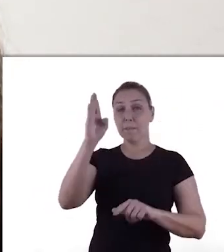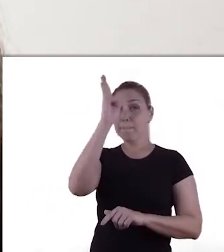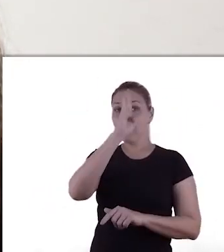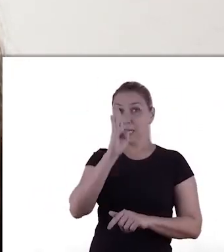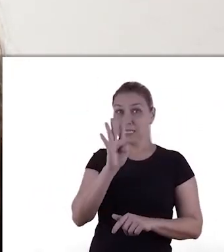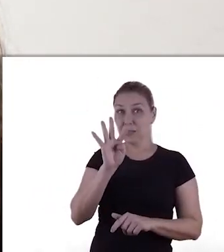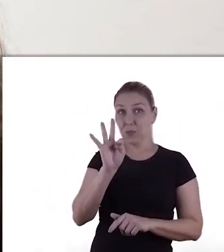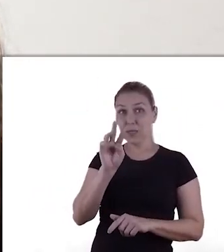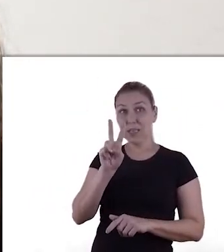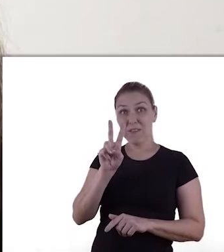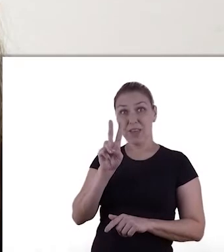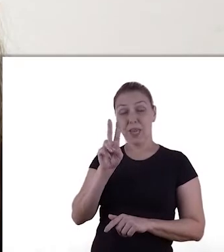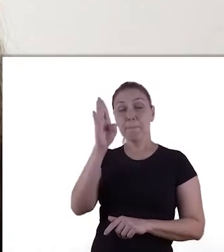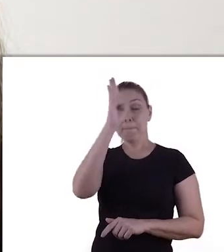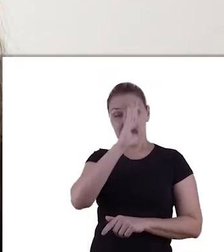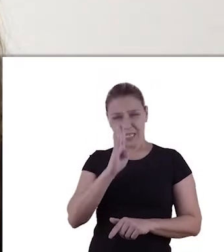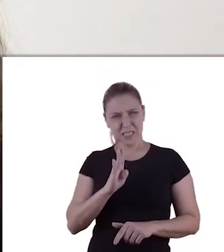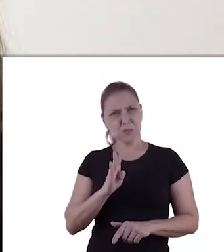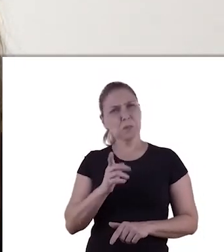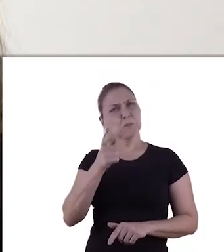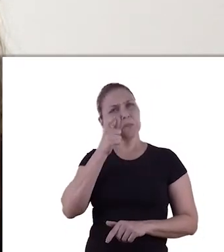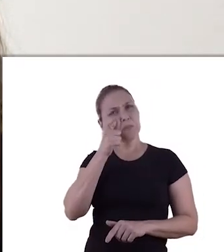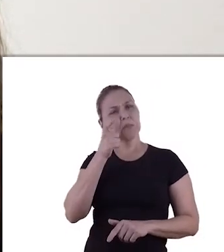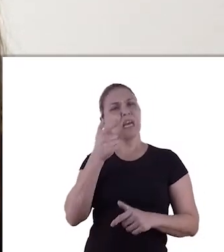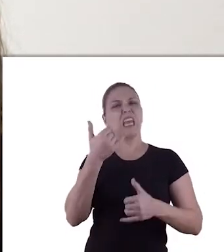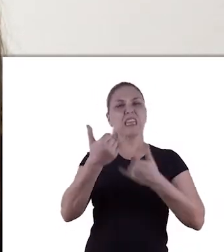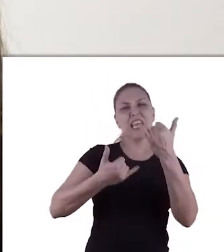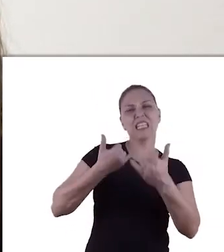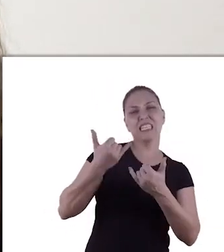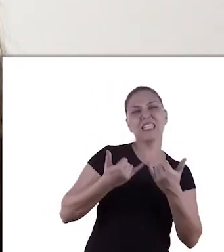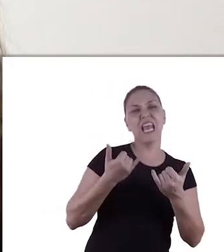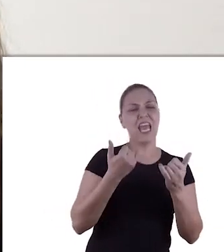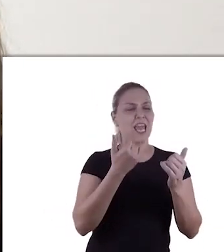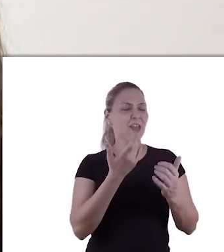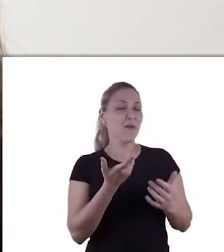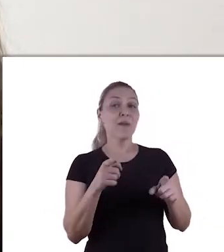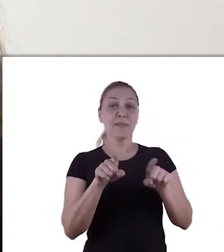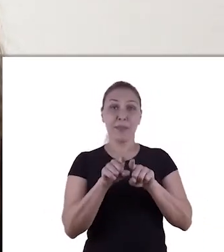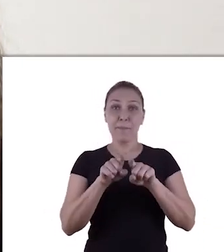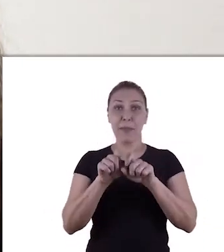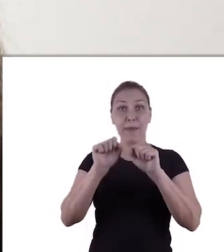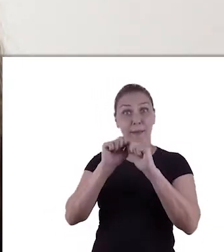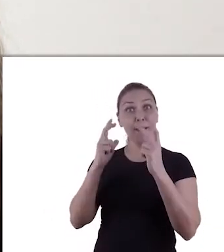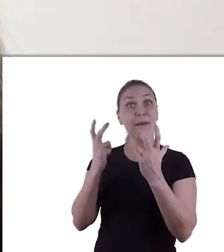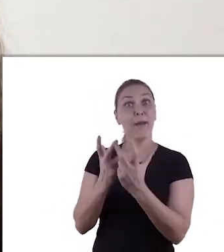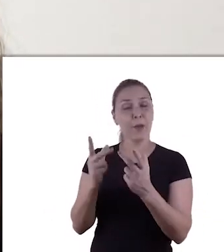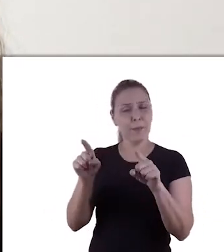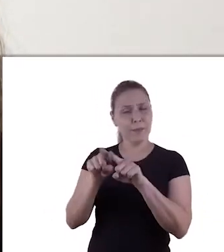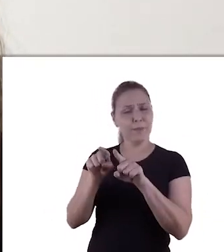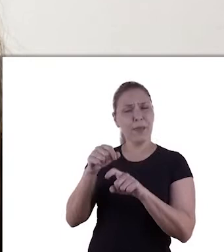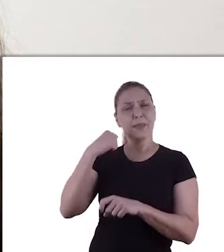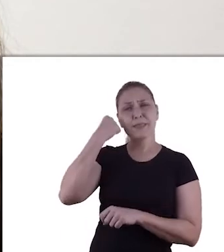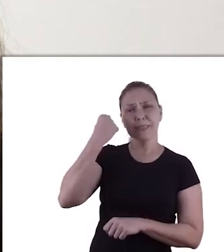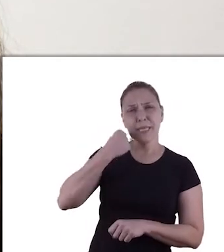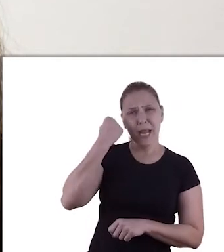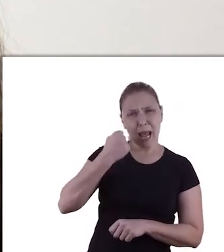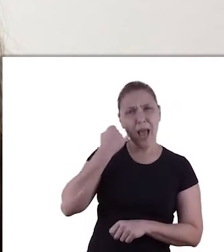está passando desenho animado, assisti alguns canais da Câmara, do